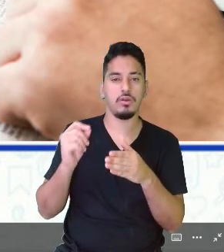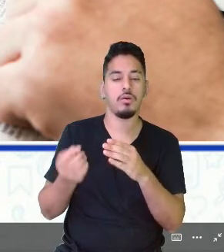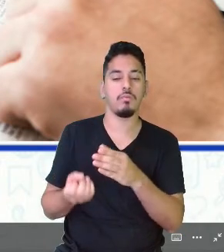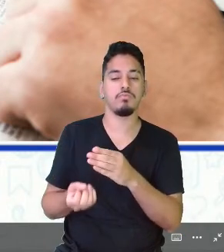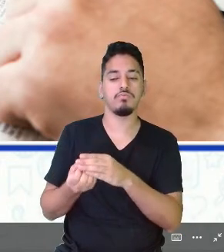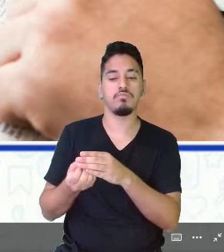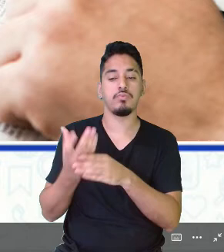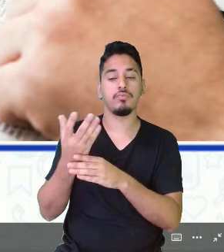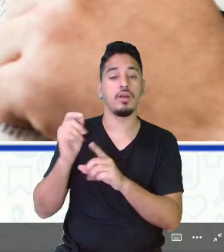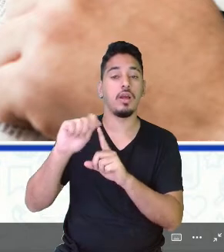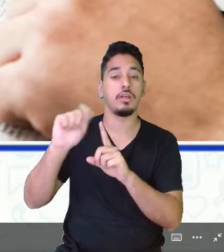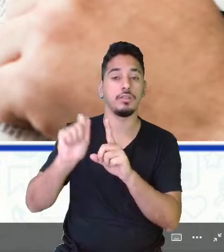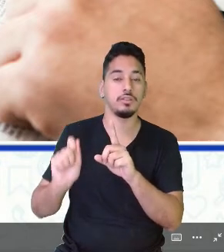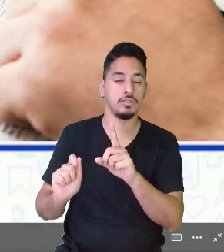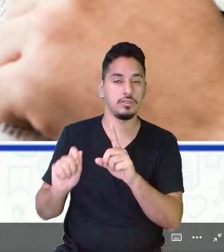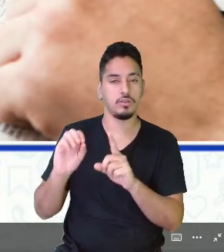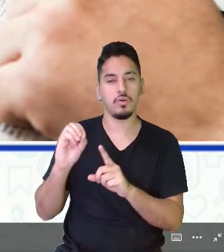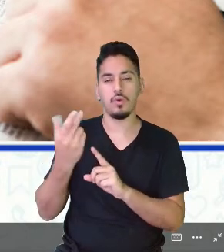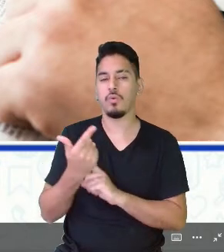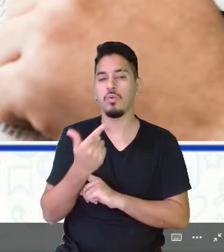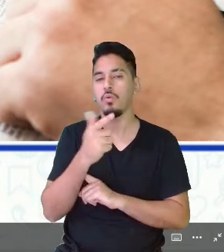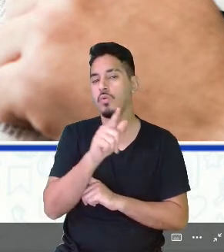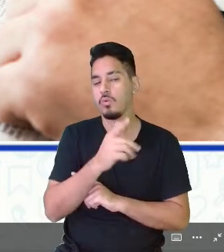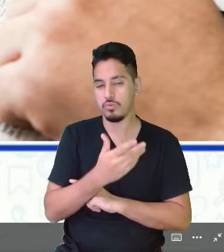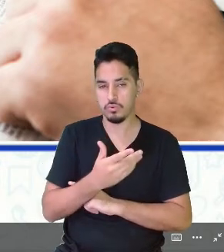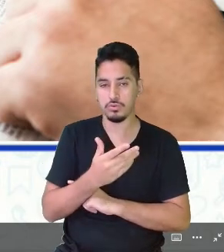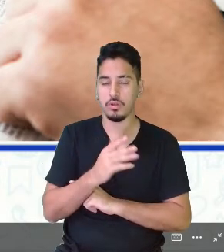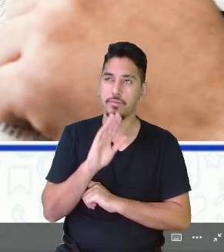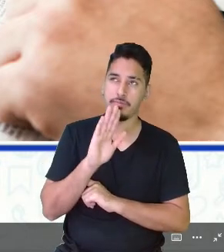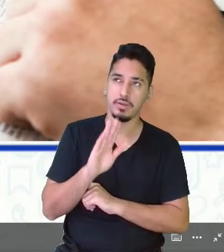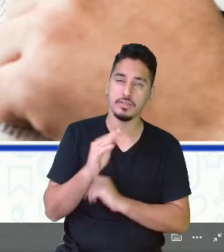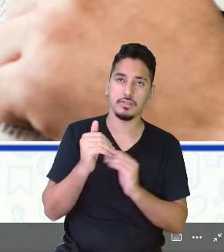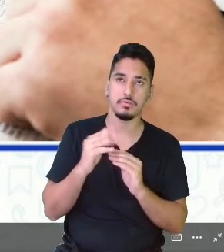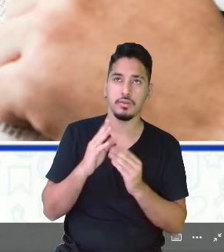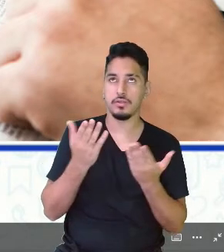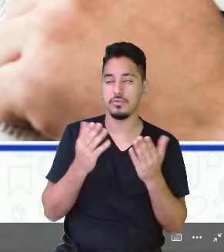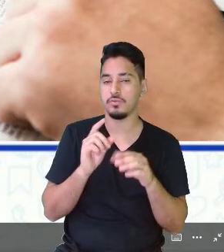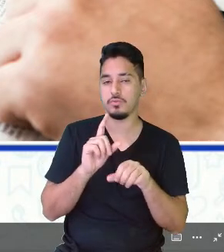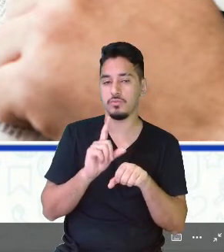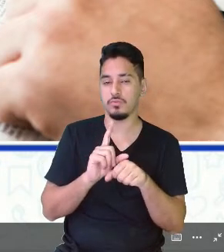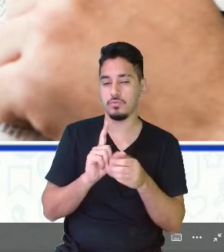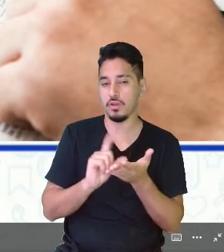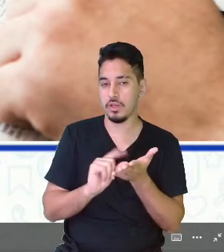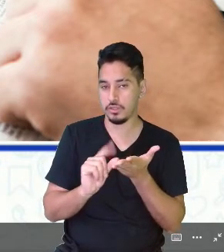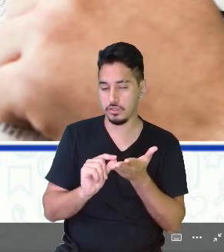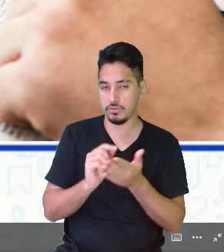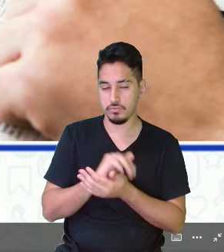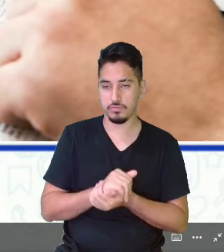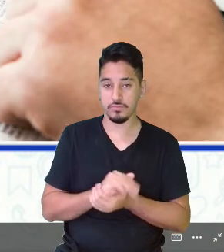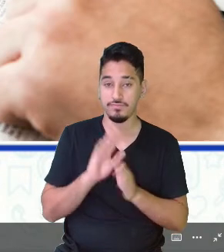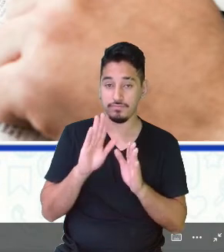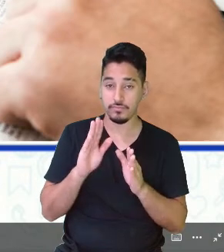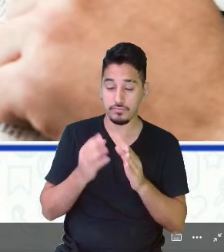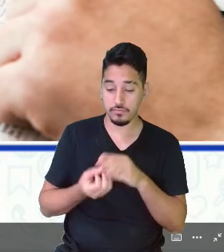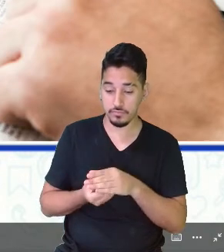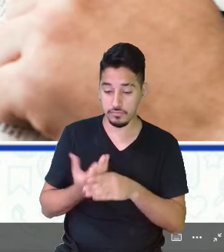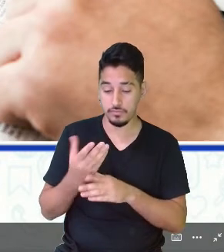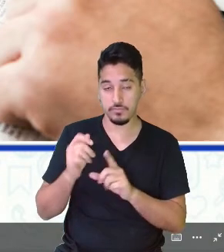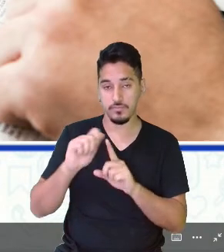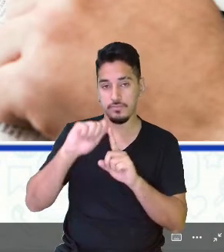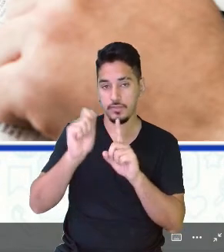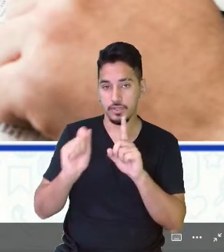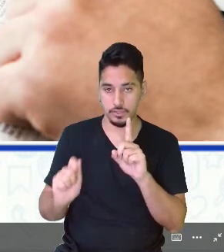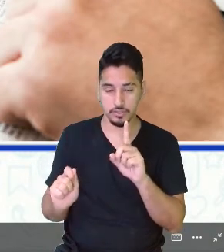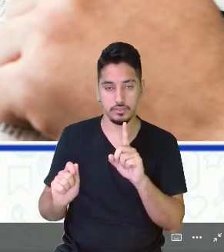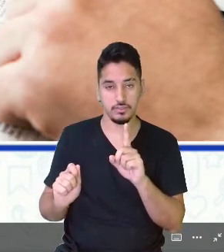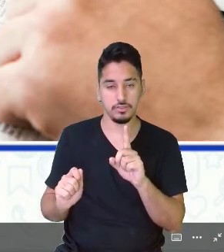manifestação artística ou outra. Neste caso, trata-se mais de um artigo, né? No caso da manifestação artística, o objeto da